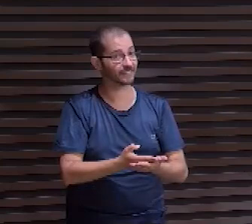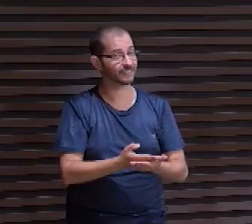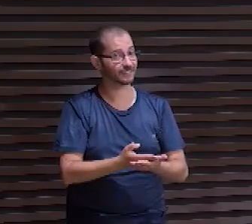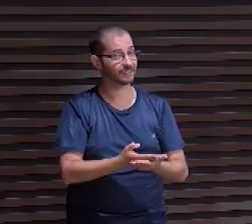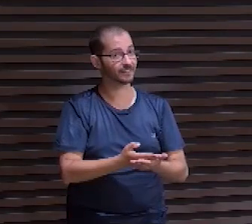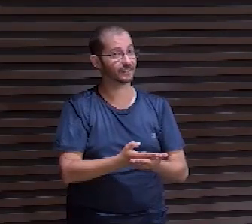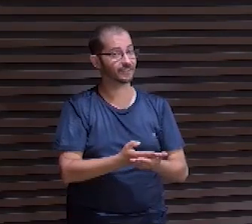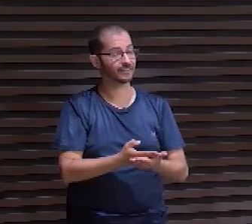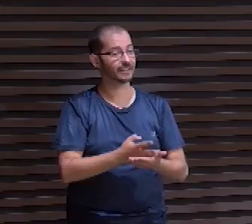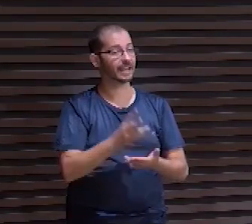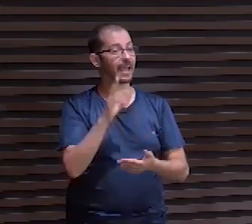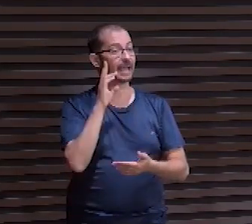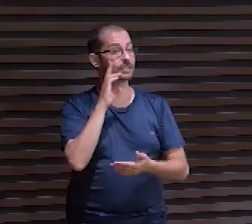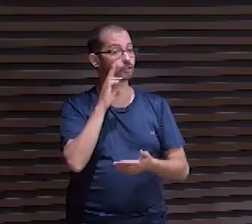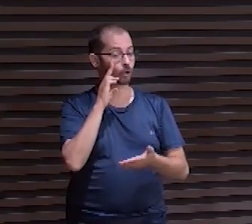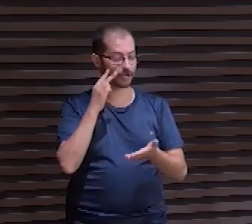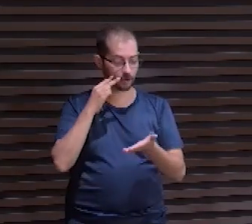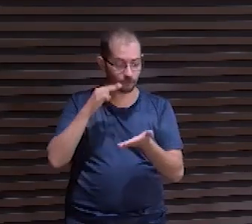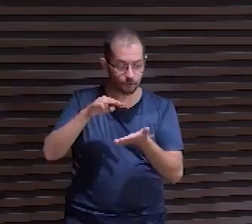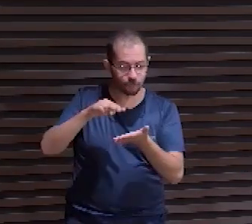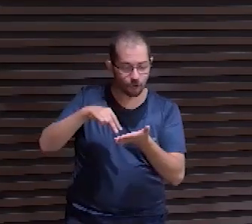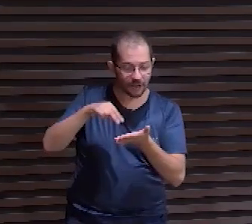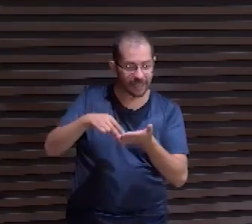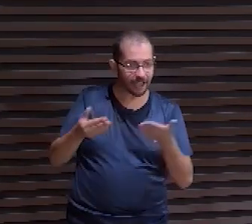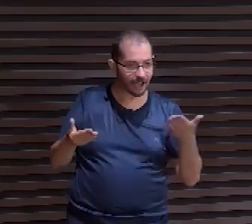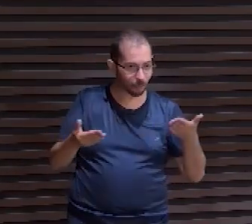é esta que eu vou ler aqui.